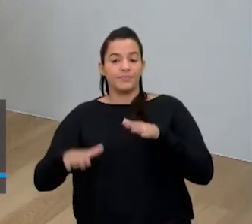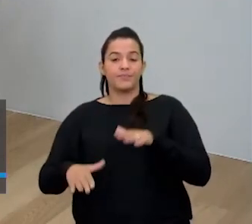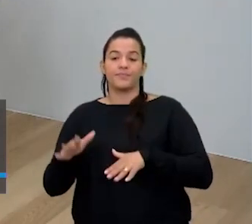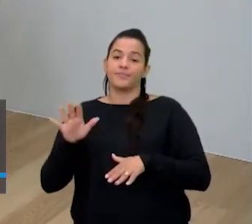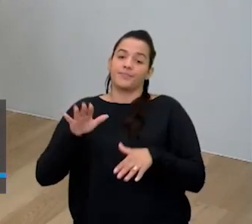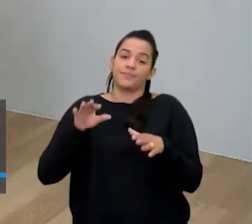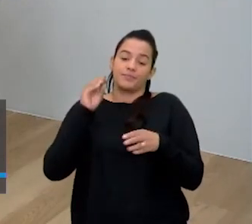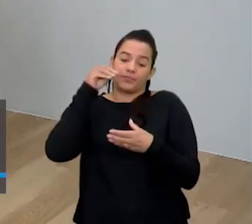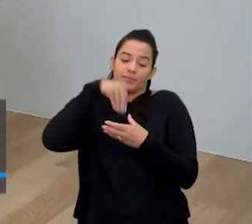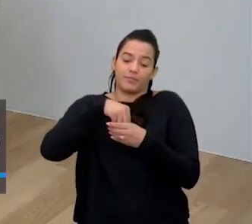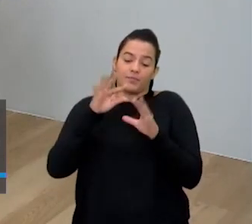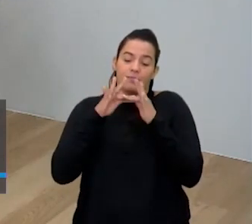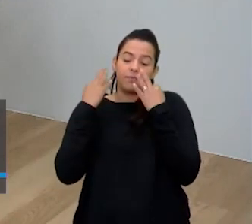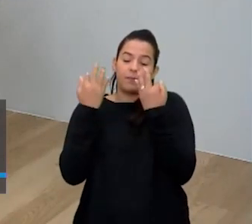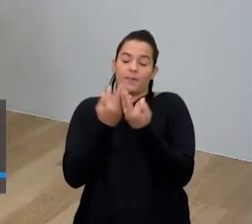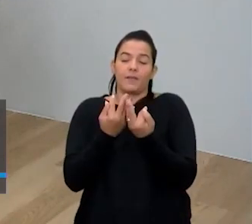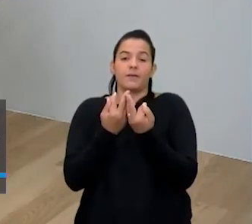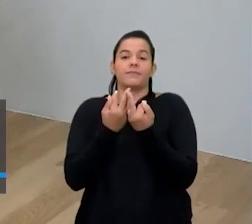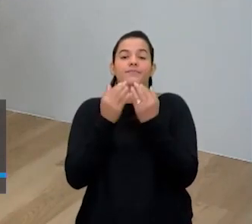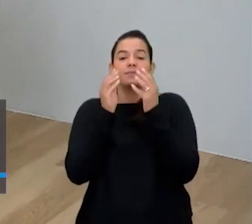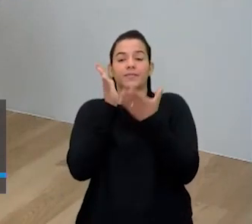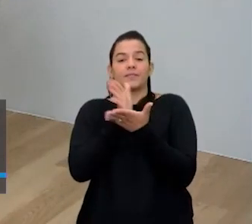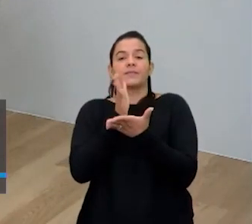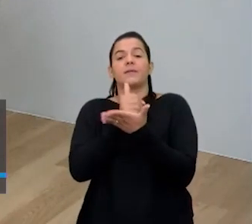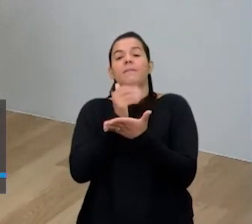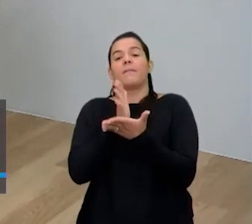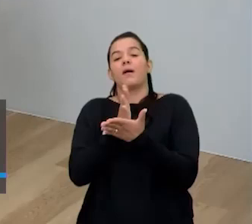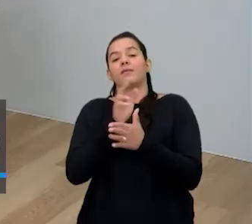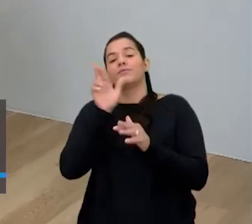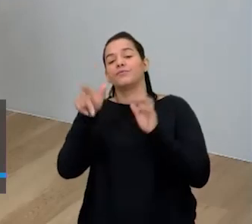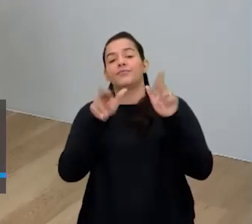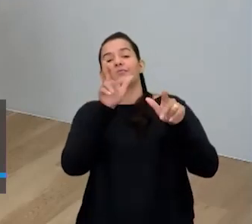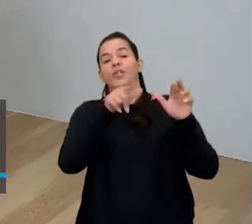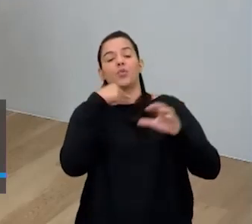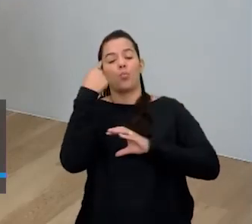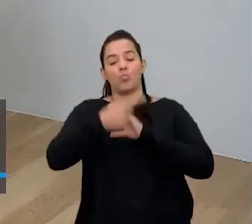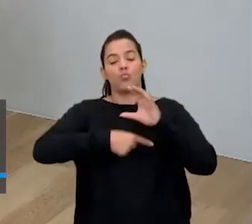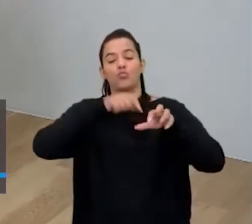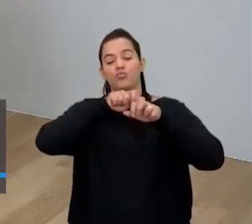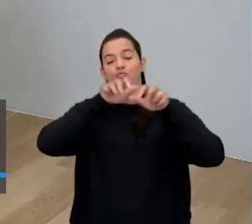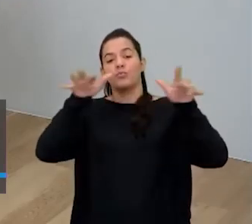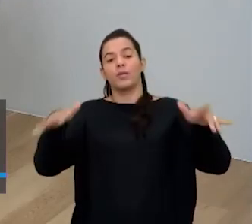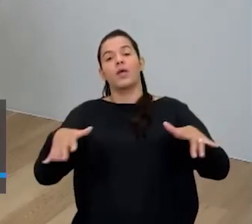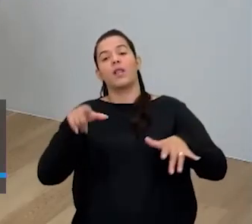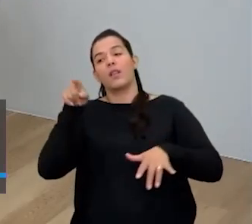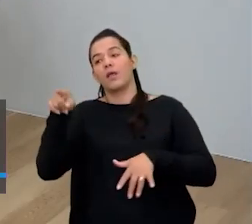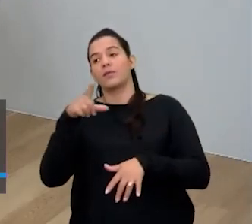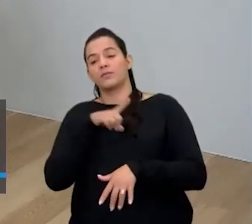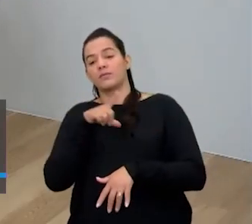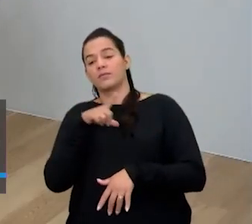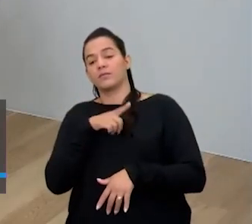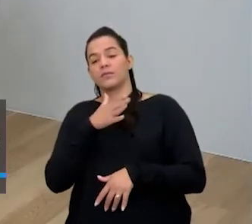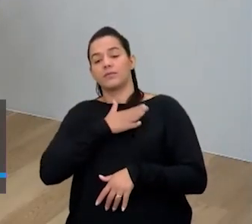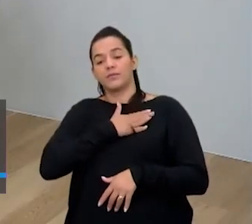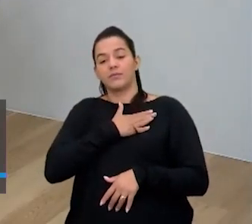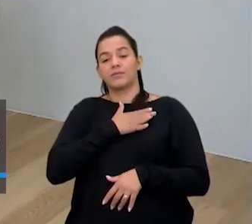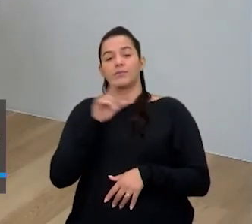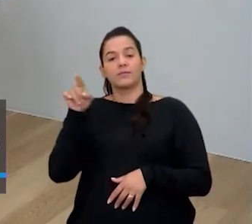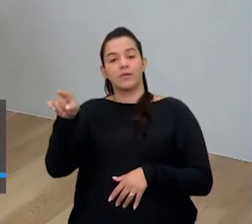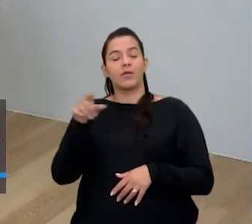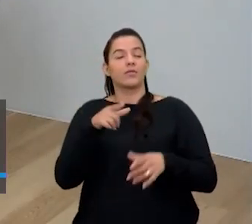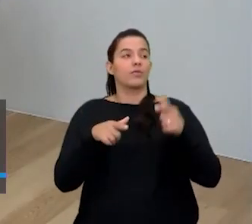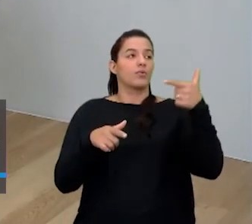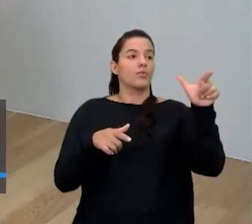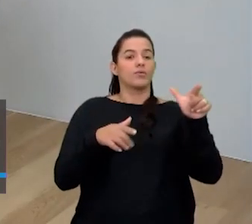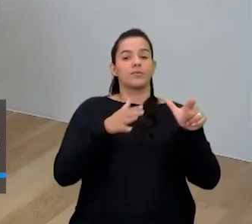mesma família vão para diferentes partes do mundo porque são onde conseguiram acolhimento. Eu tinha um amigo sírio, por exemplo, que morava